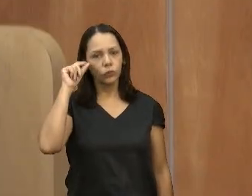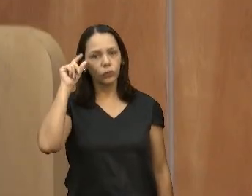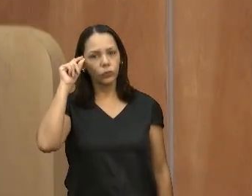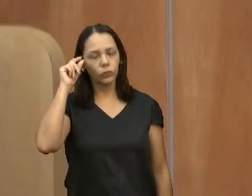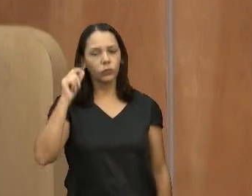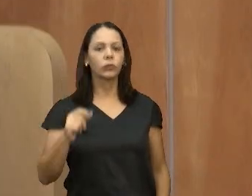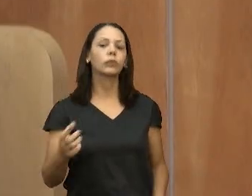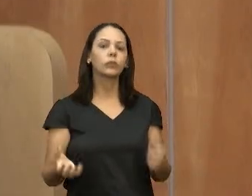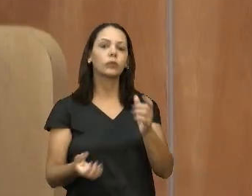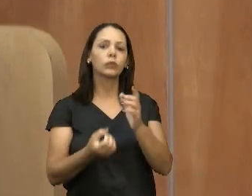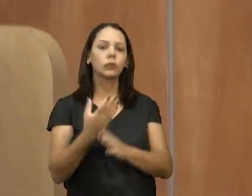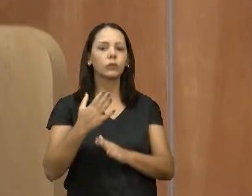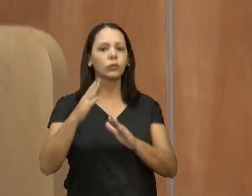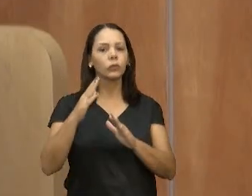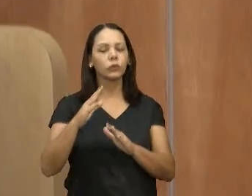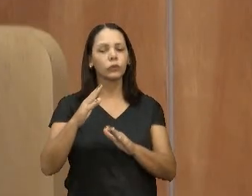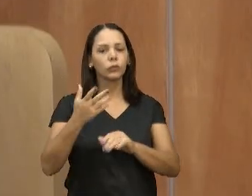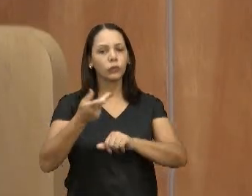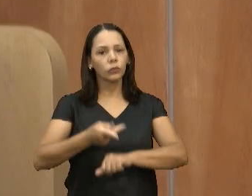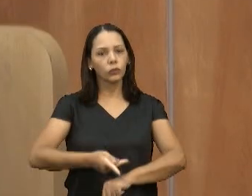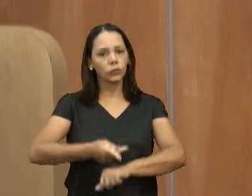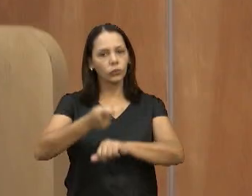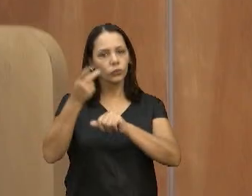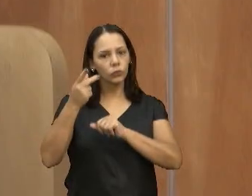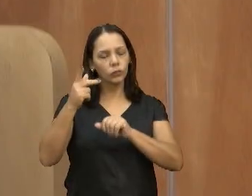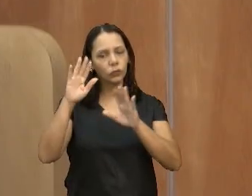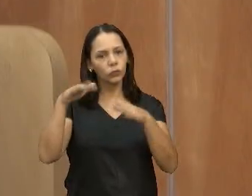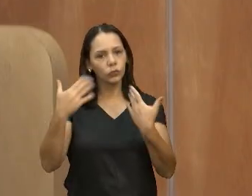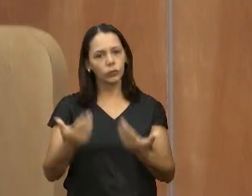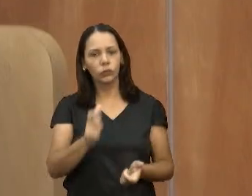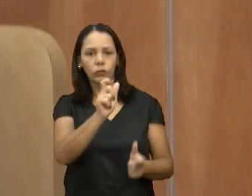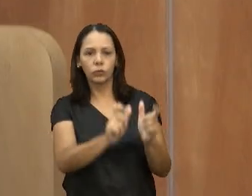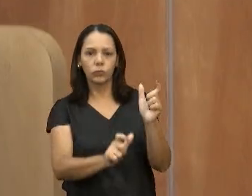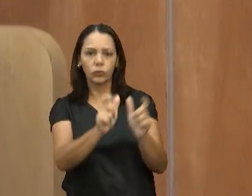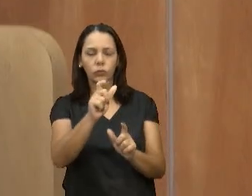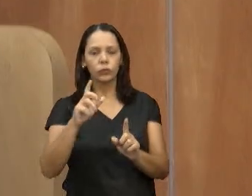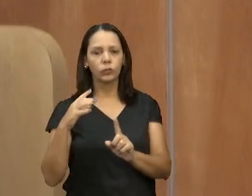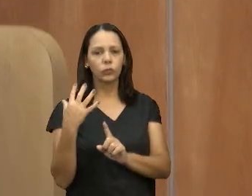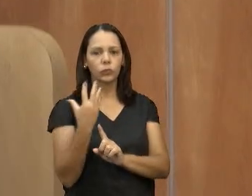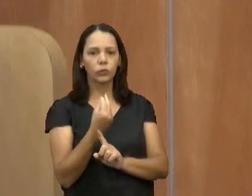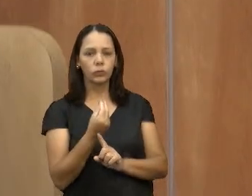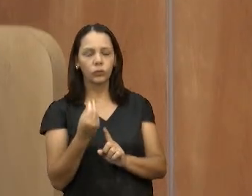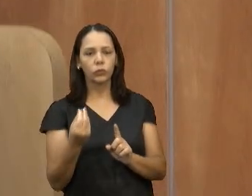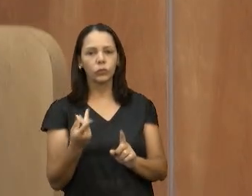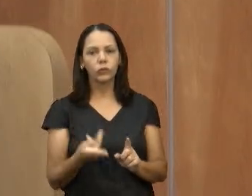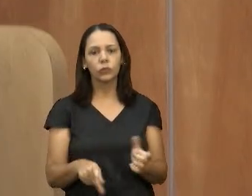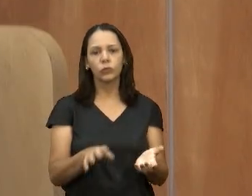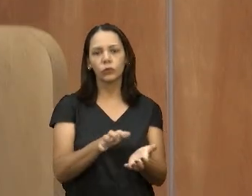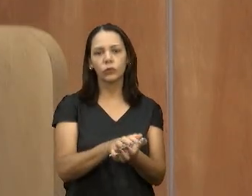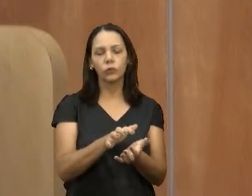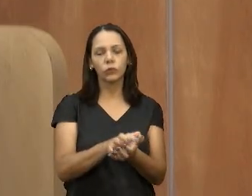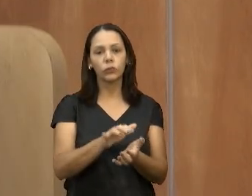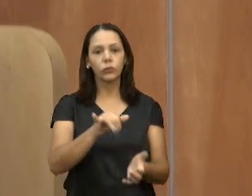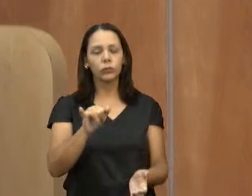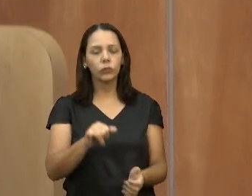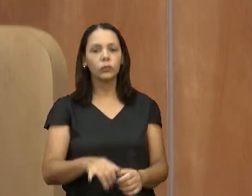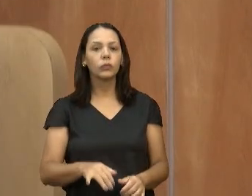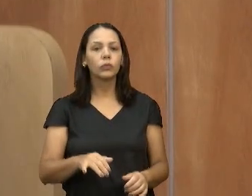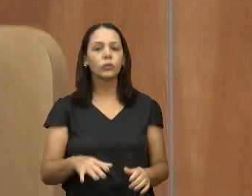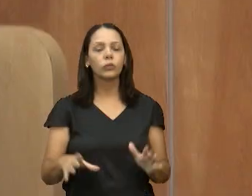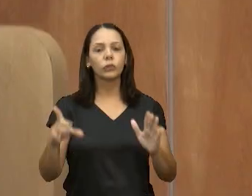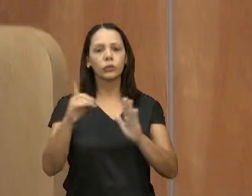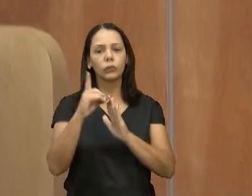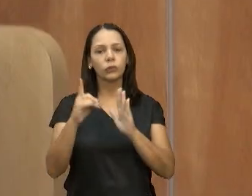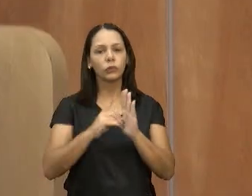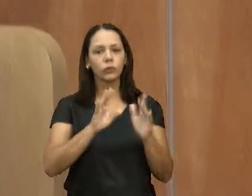Guarana Ramos e a solenidade em homenagem aos artistas de Jacareí. De acordo com este decreto, a solenidade ela deve